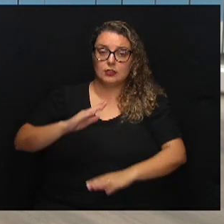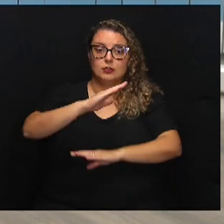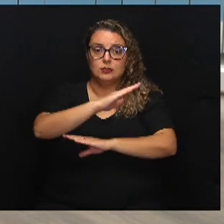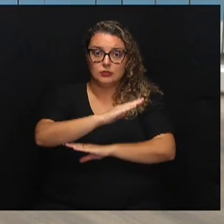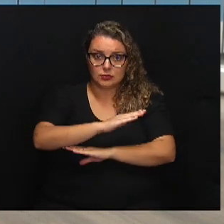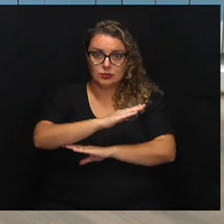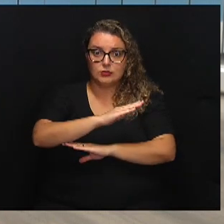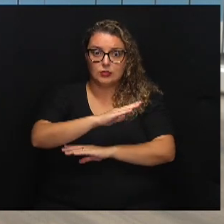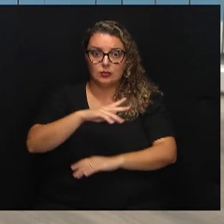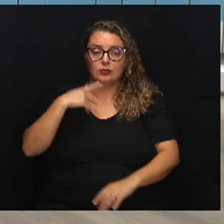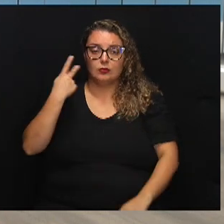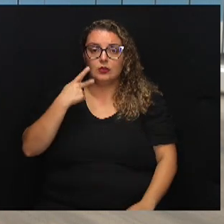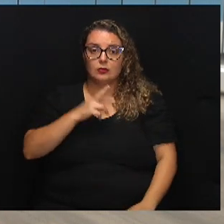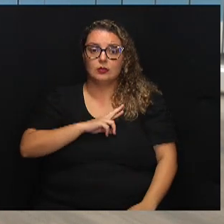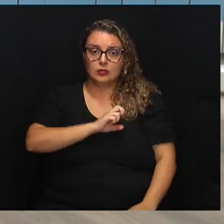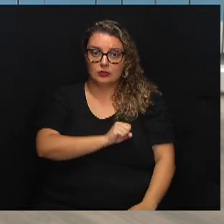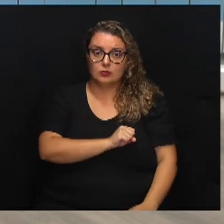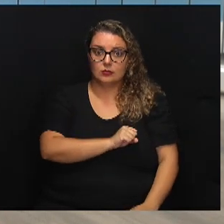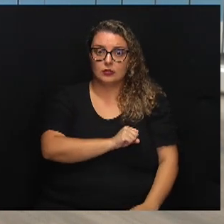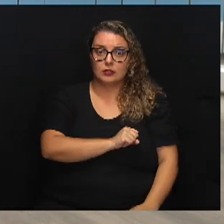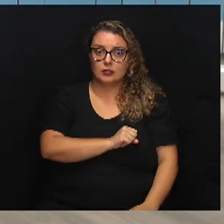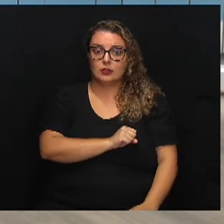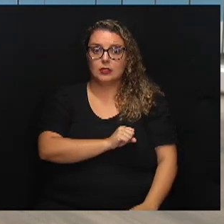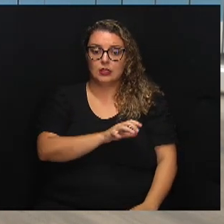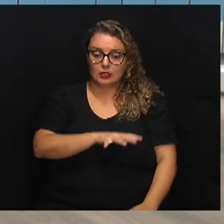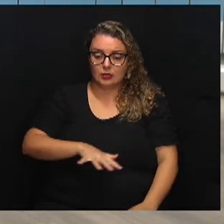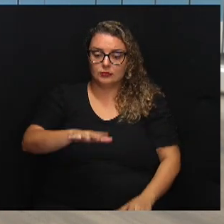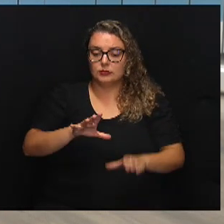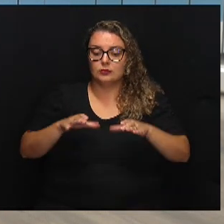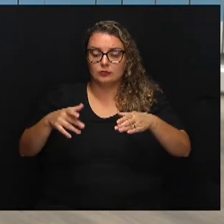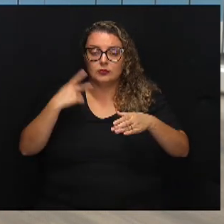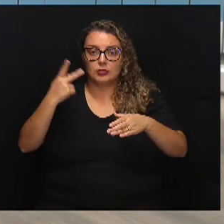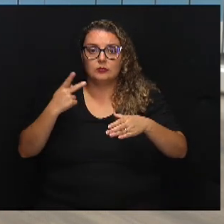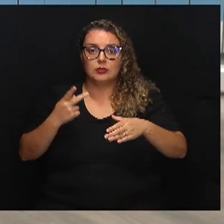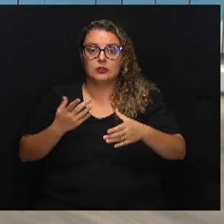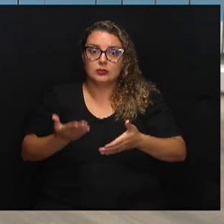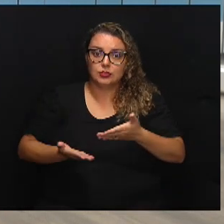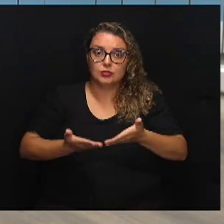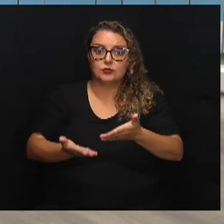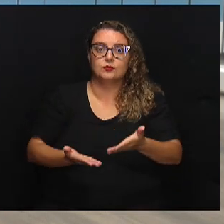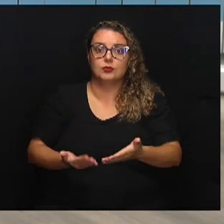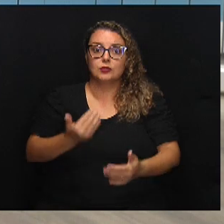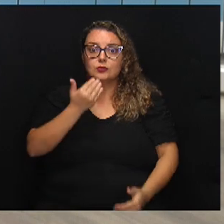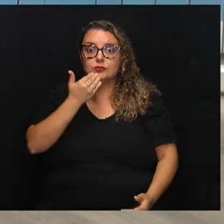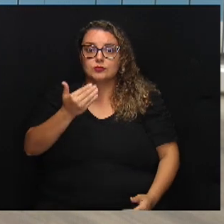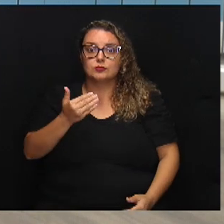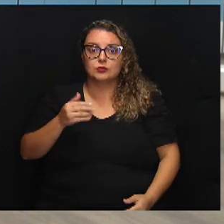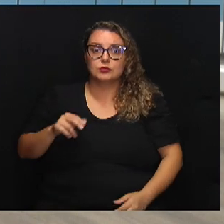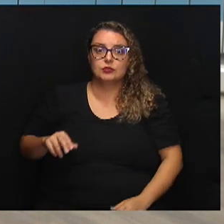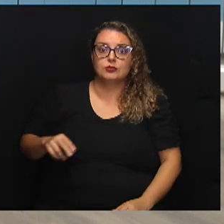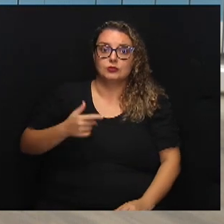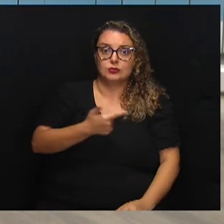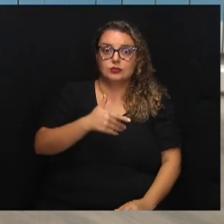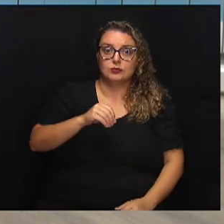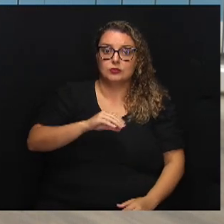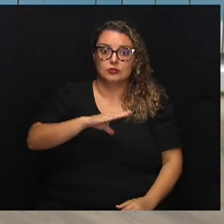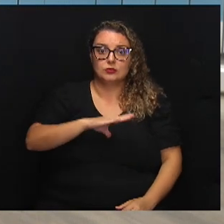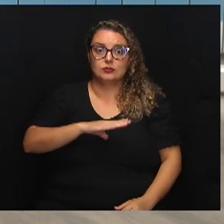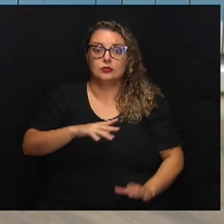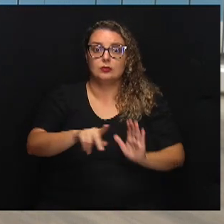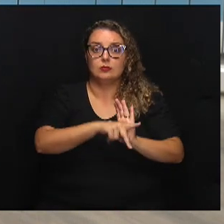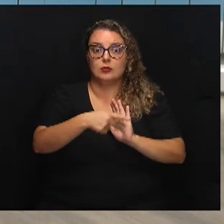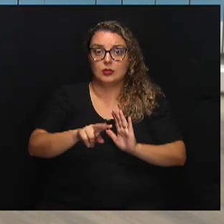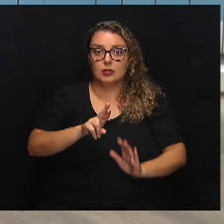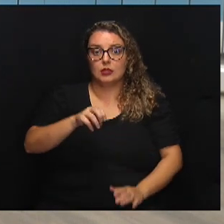Campinas, o vereador Luiz Rossini, e trata aí justamente de levar as demandas dos 20 municípios que pertencem